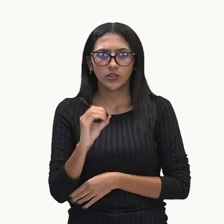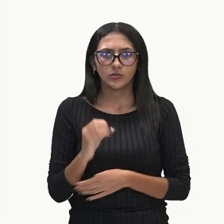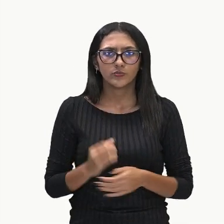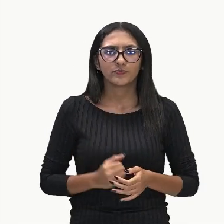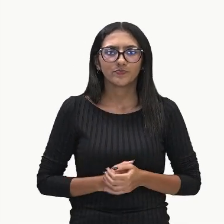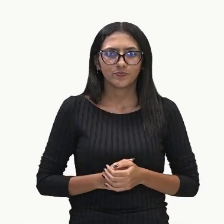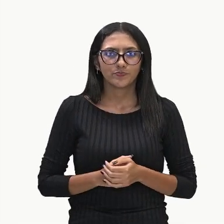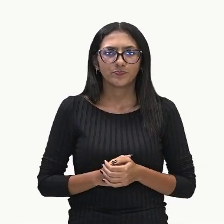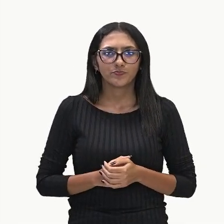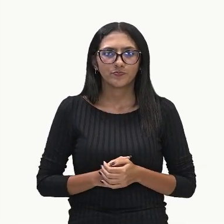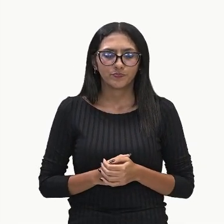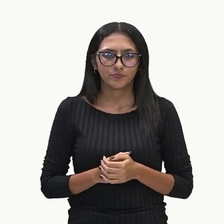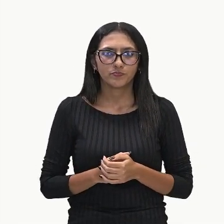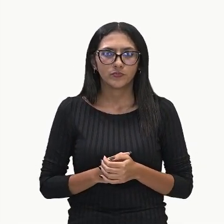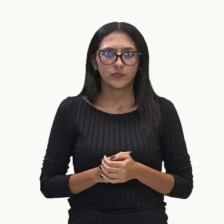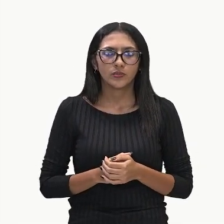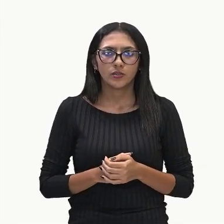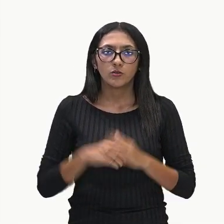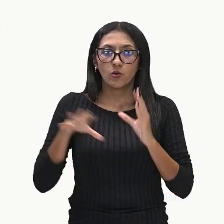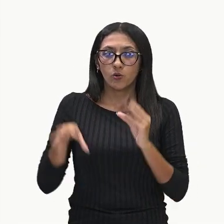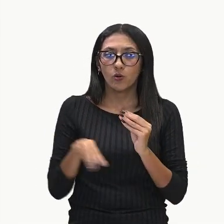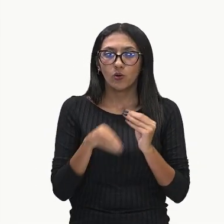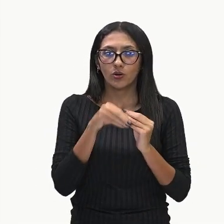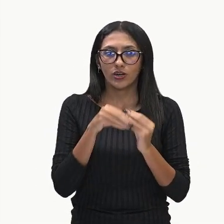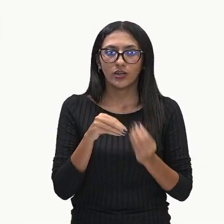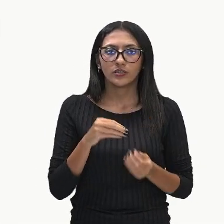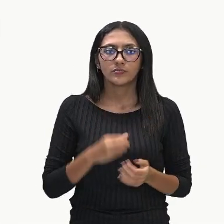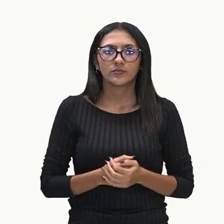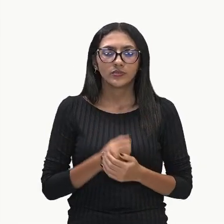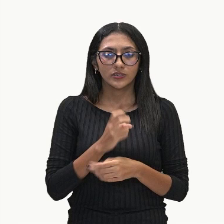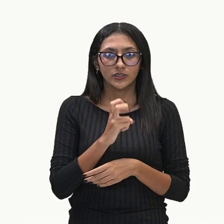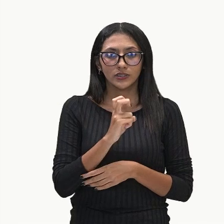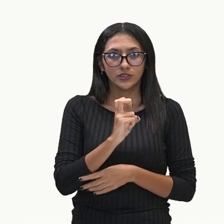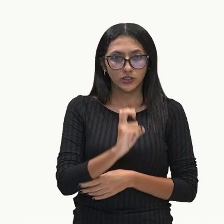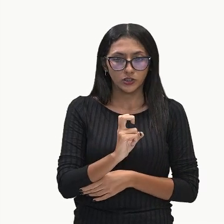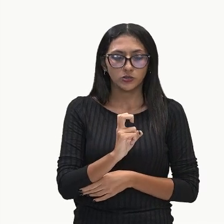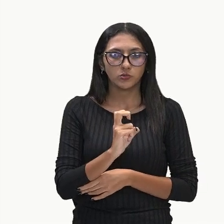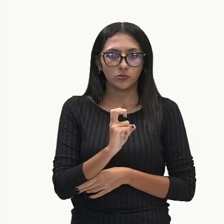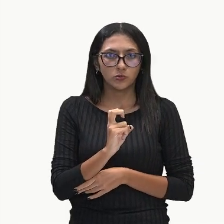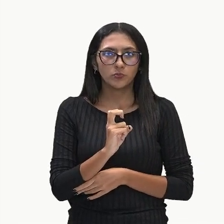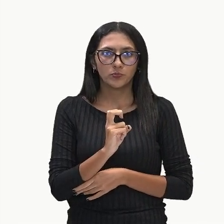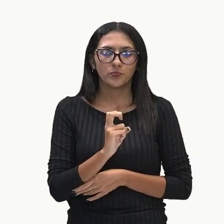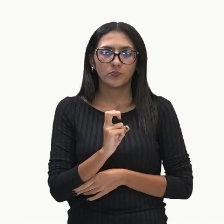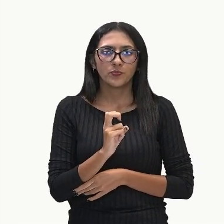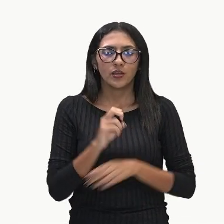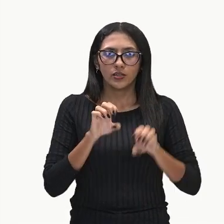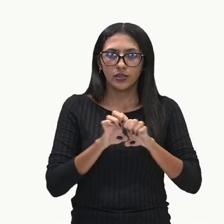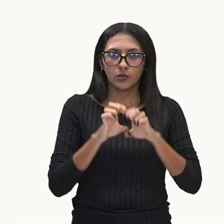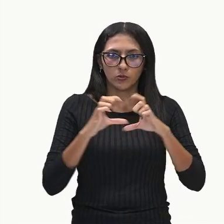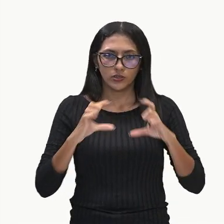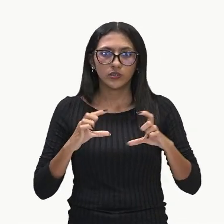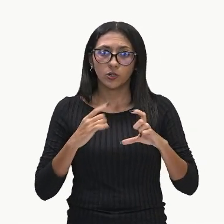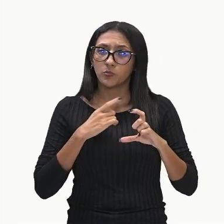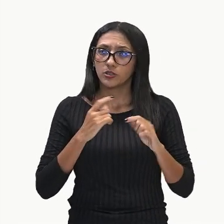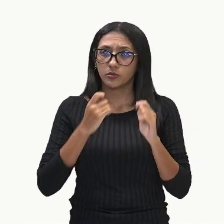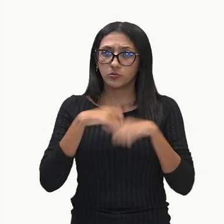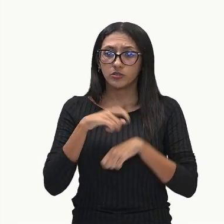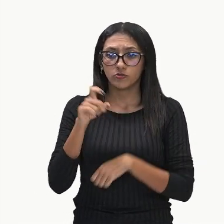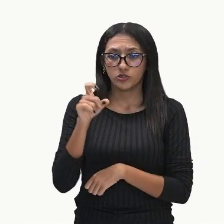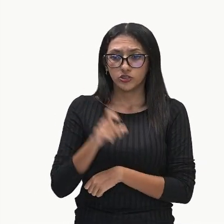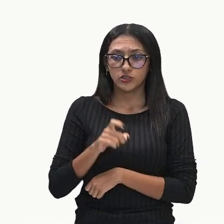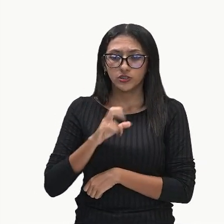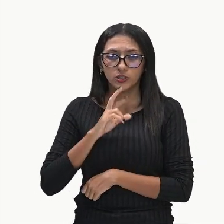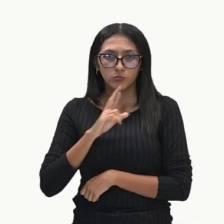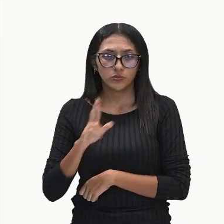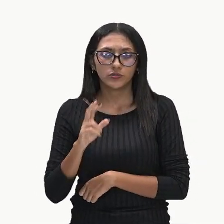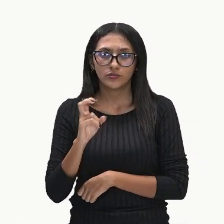mais 5 aos dois lados para chegar no valor de x igual a 5. Então, bora fazer detalhadamente o que